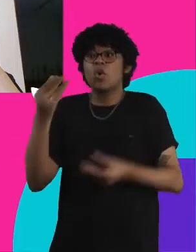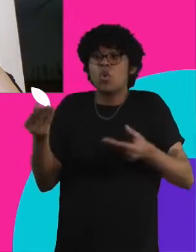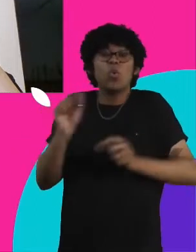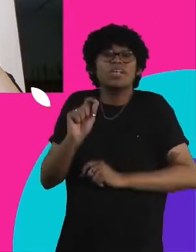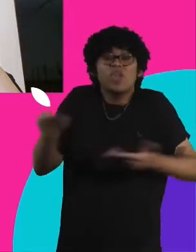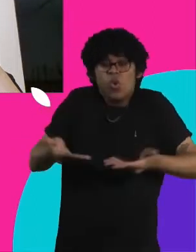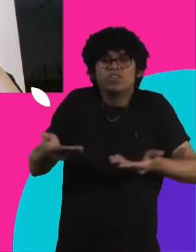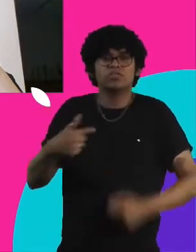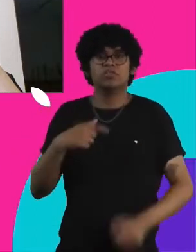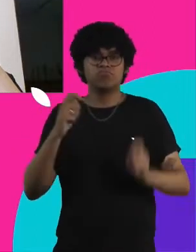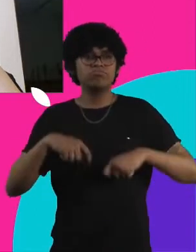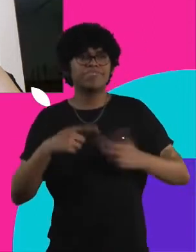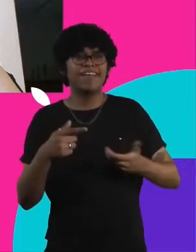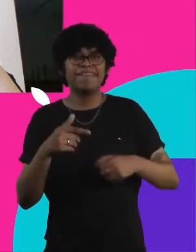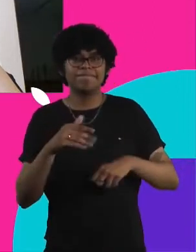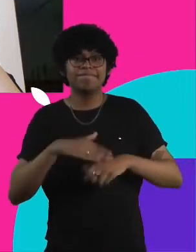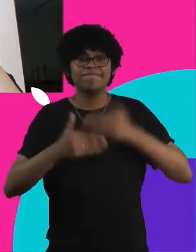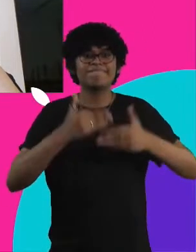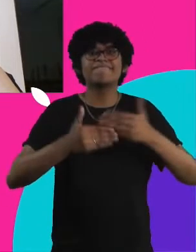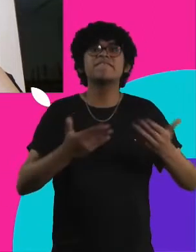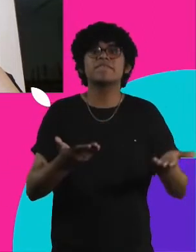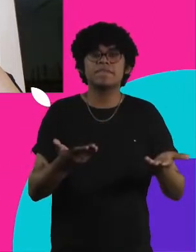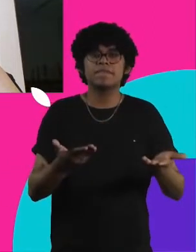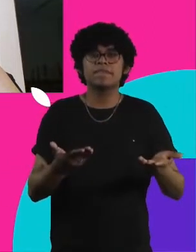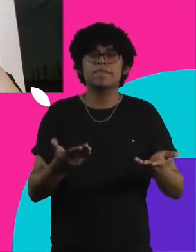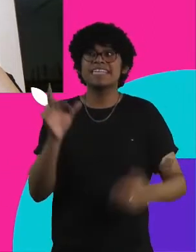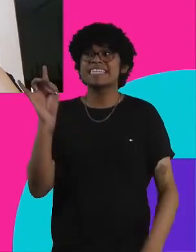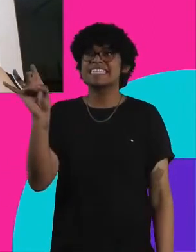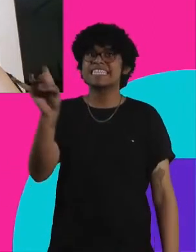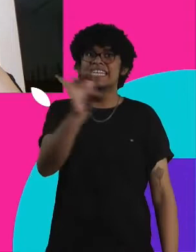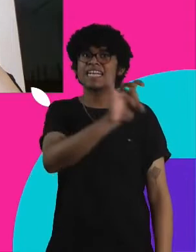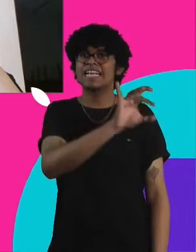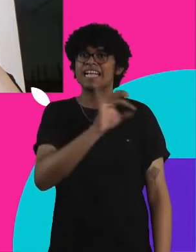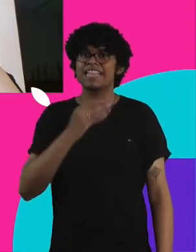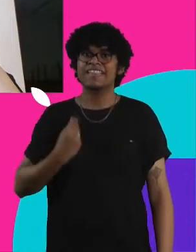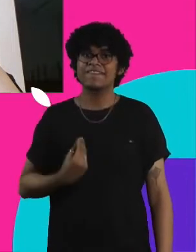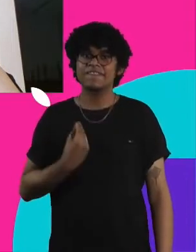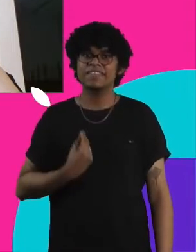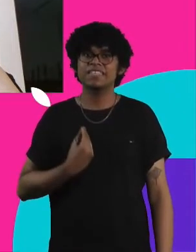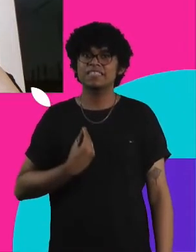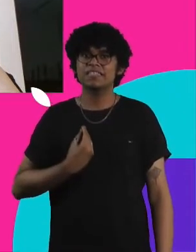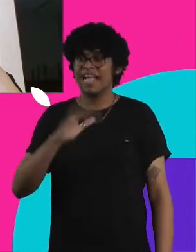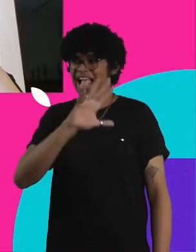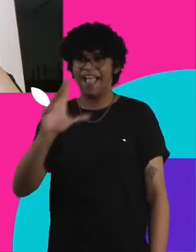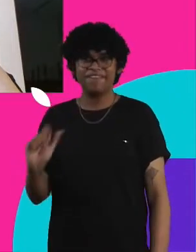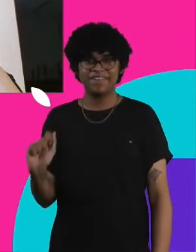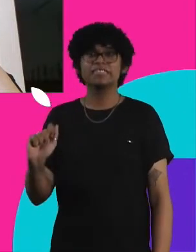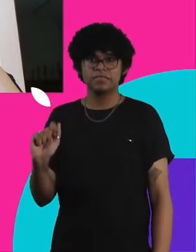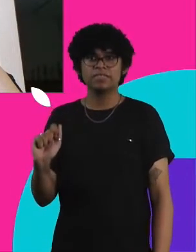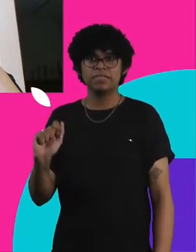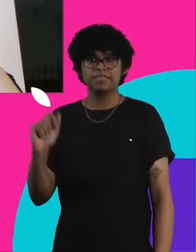ele pensava, cada vida negra que a gente conseguia salvar na África, a gente pensava, vamos